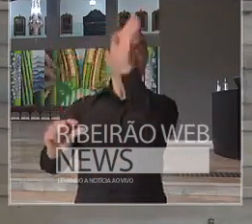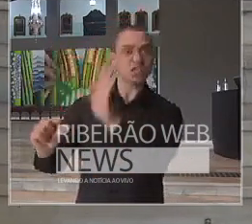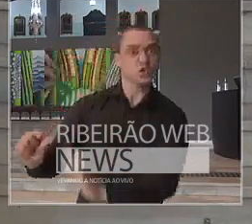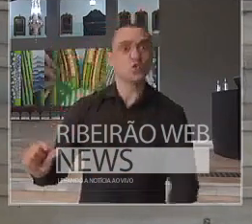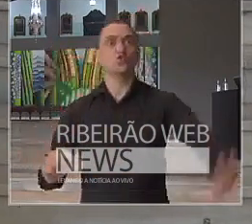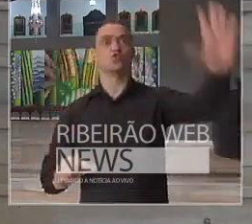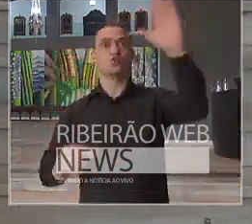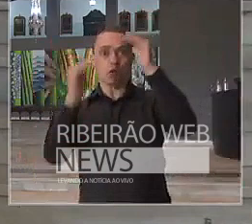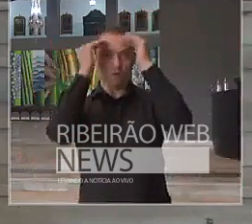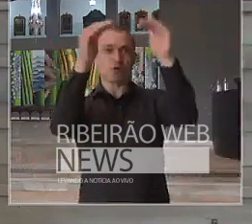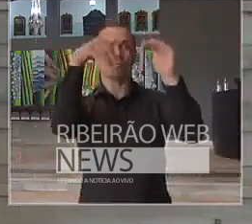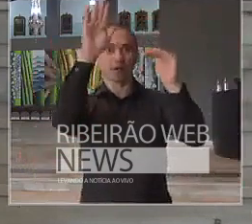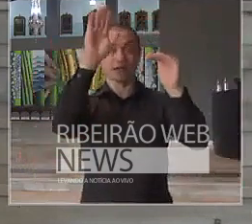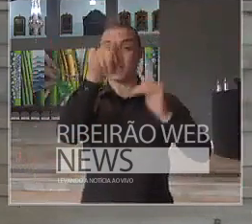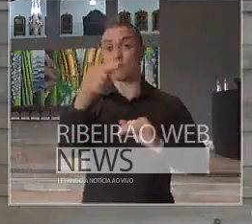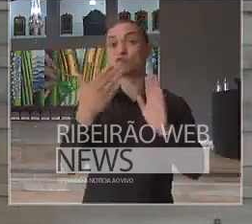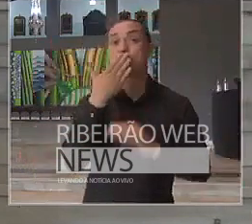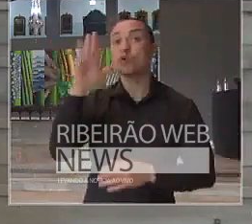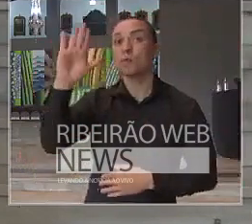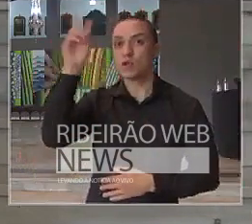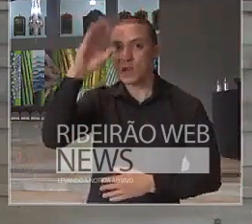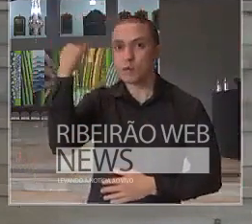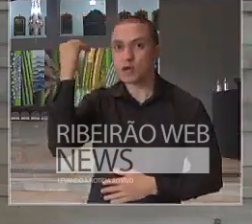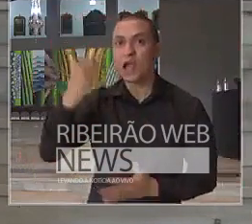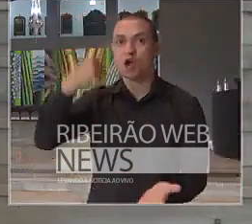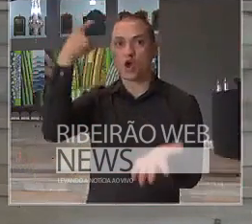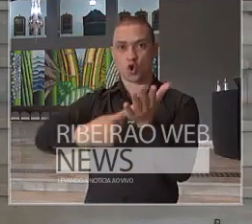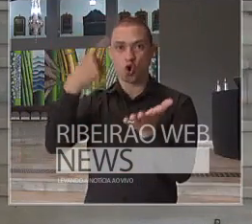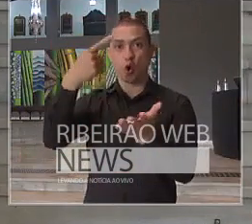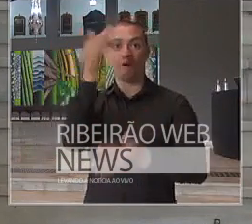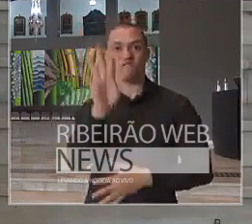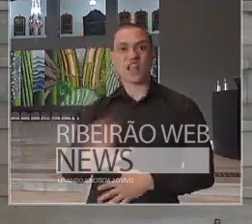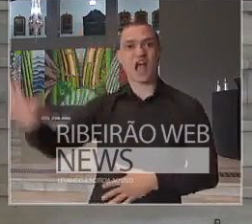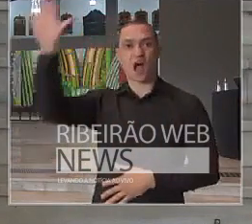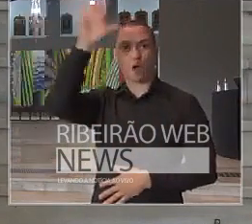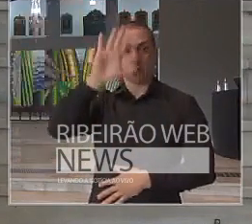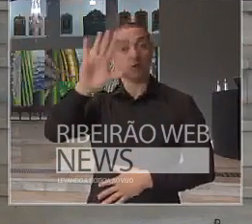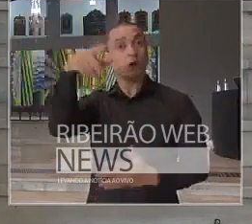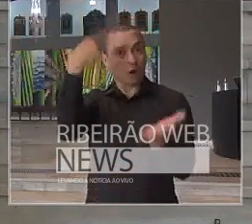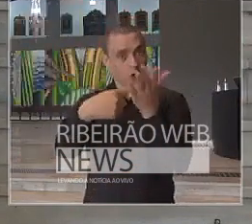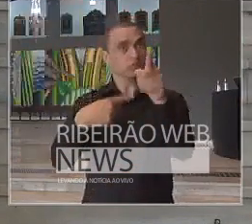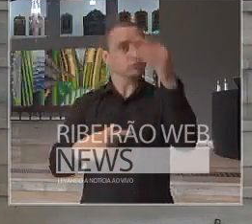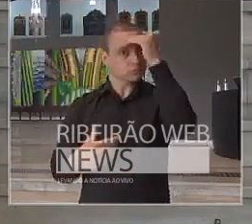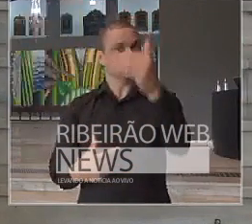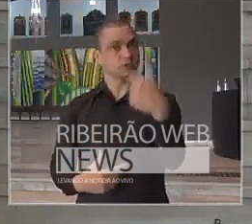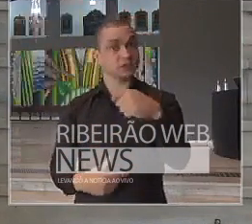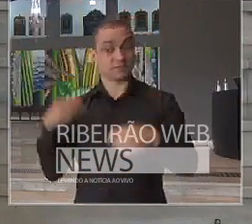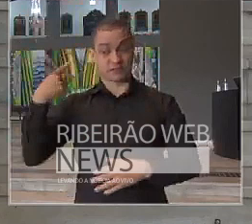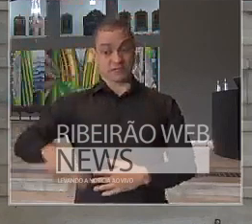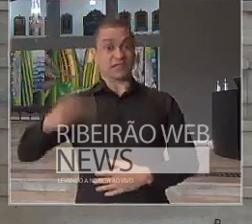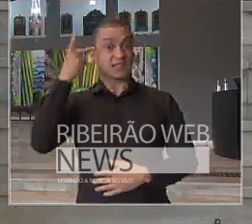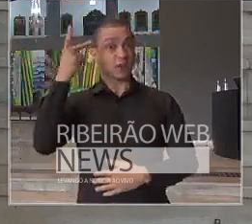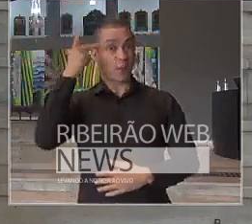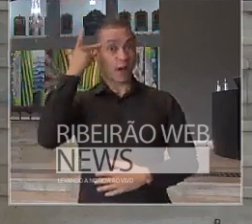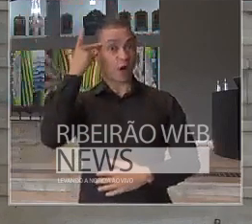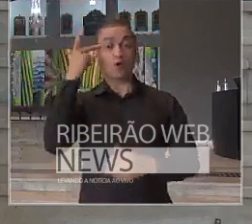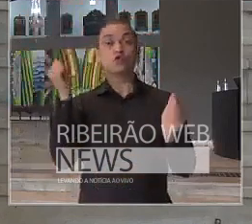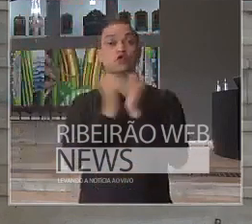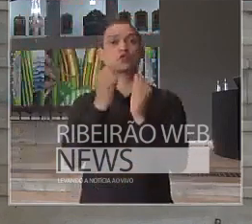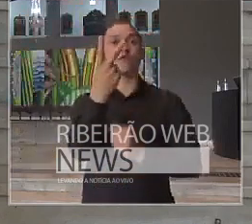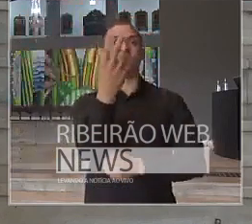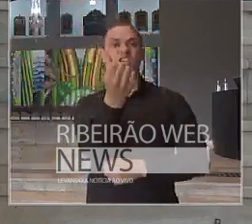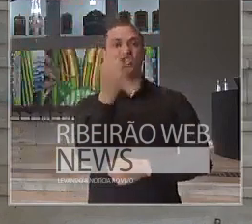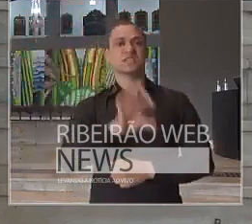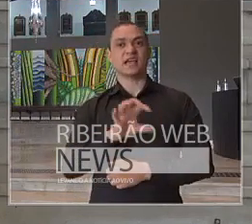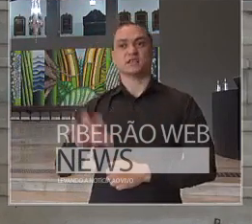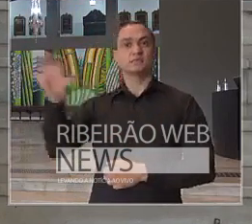compra também a sua promessa de obedecer o pacto federativo em são paulo ao lado dos